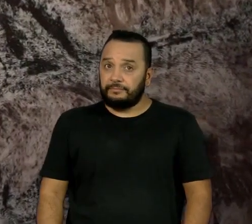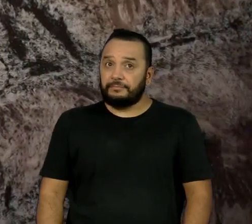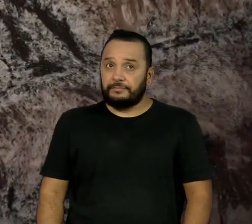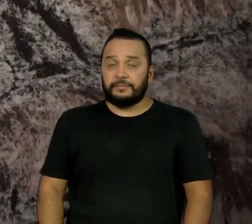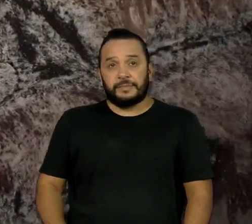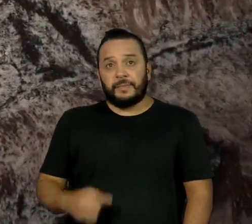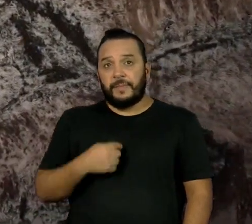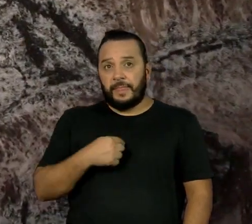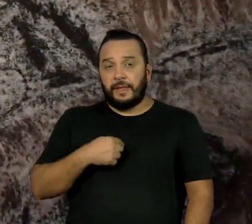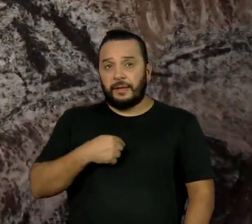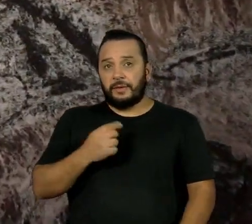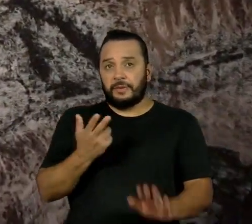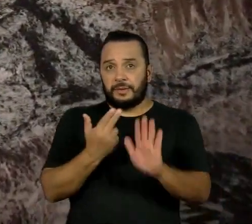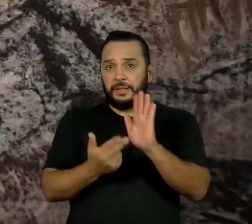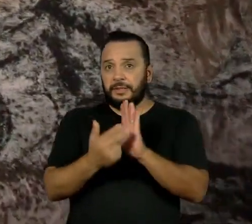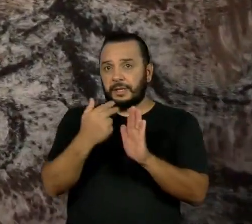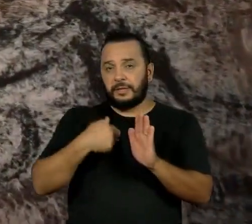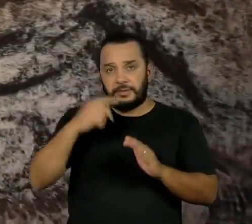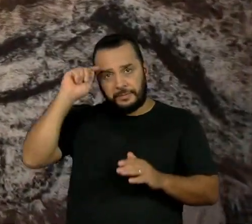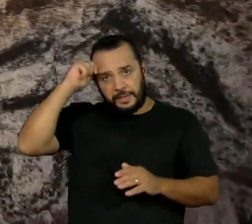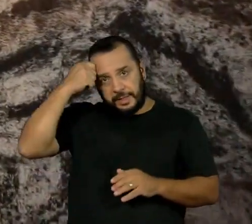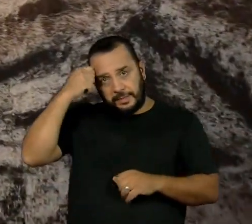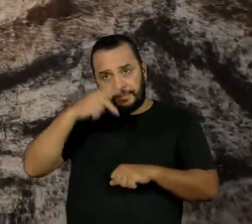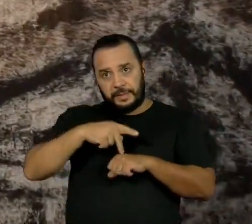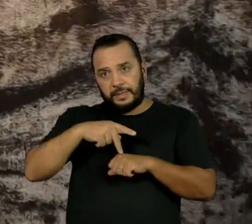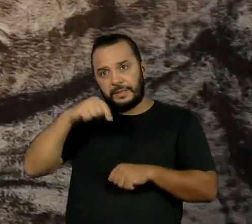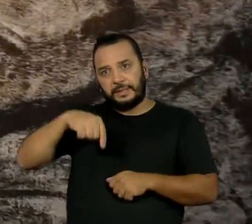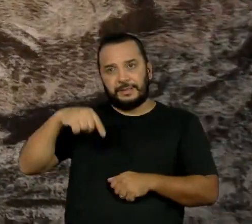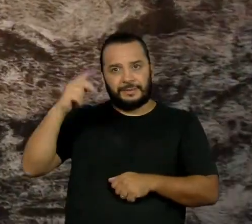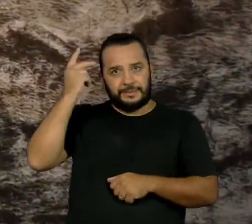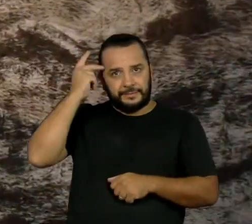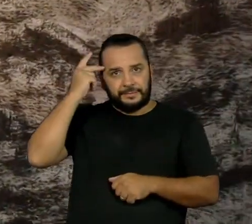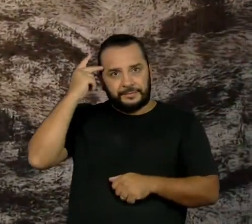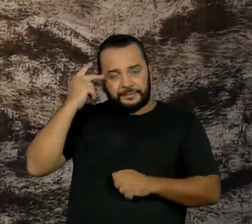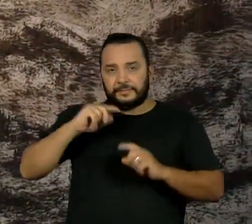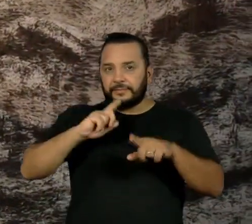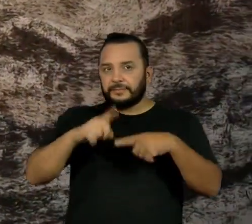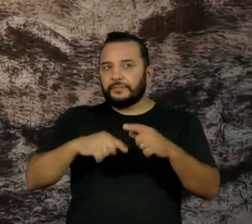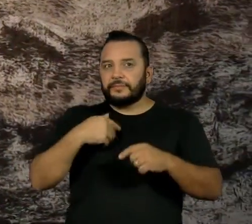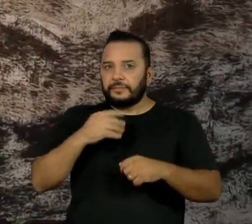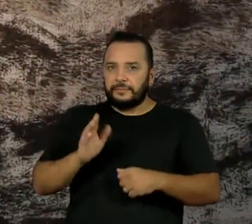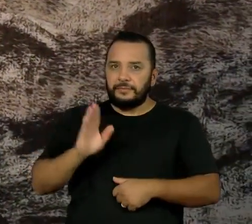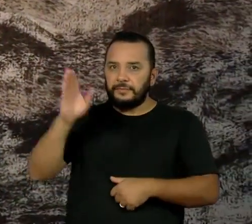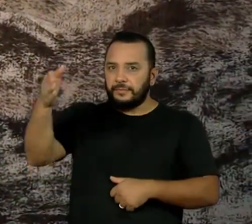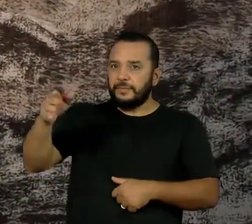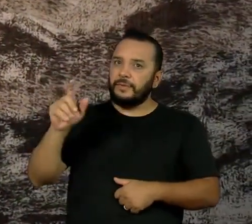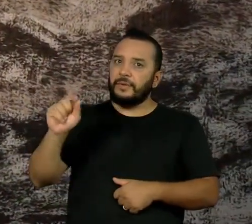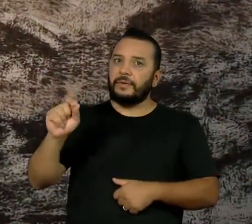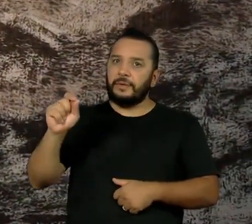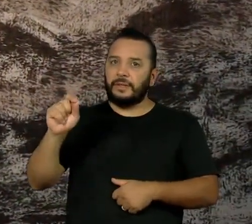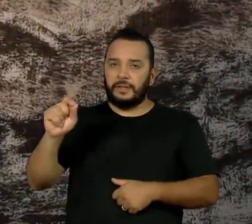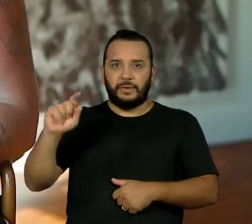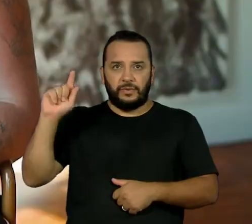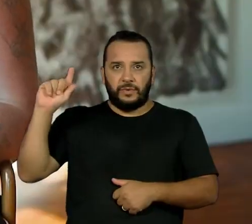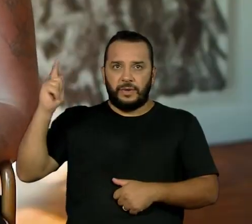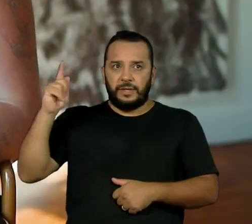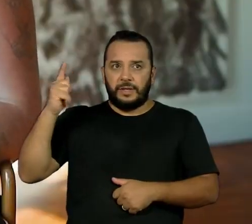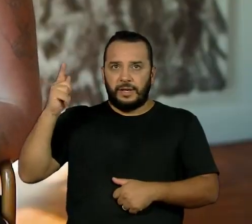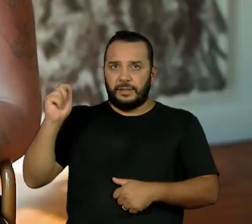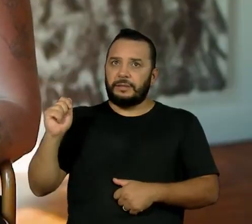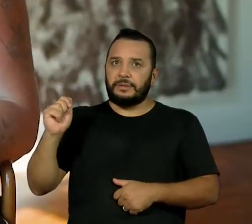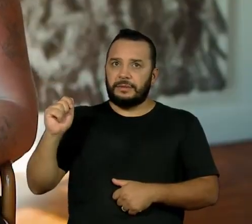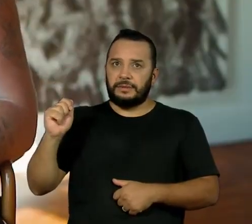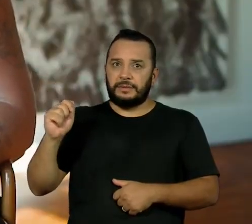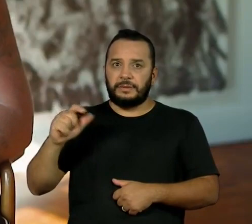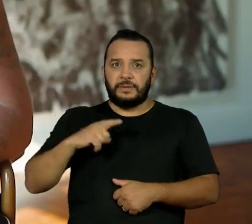Produzi as pinturas com carvão aqui em São Paulo. Depois daqui eu me desloquei para Goiás,